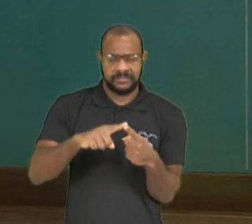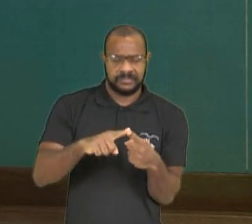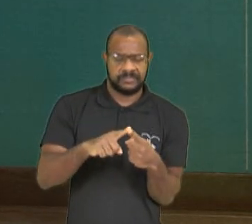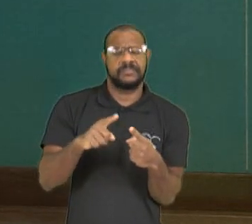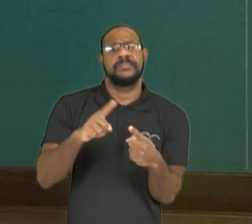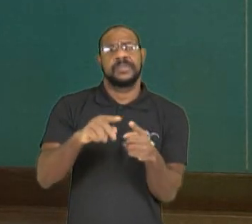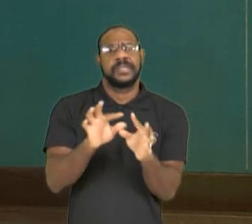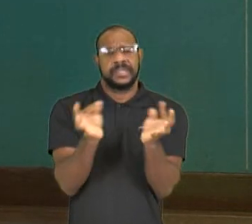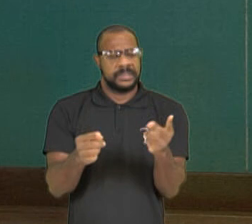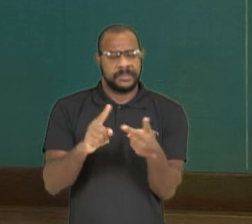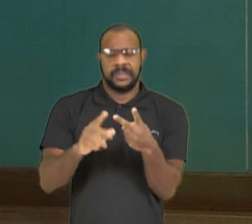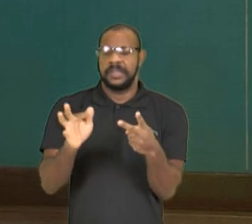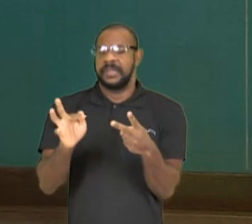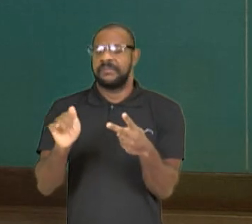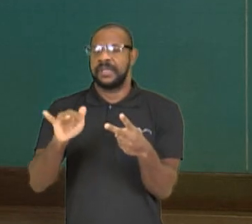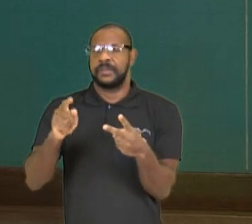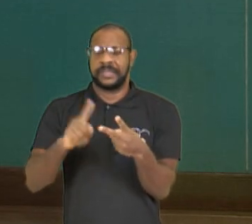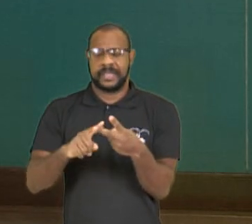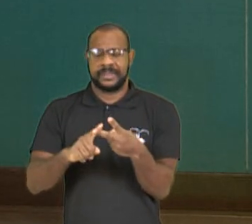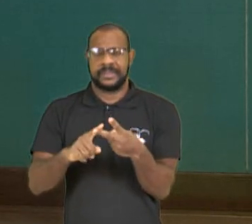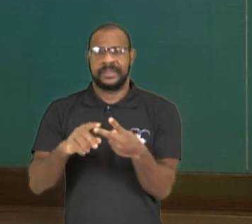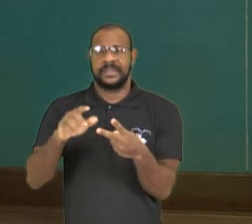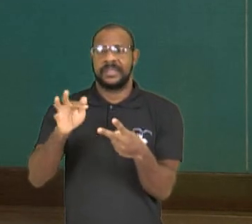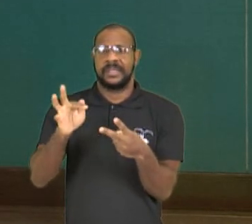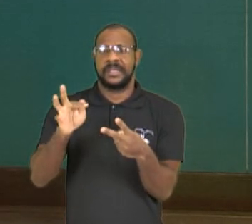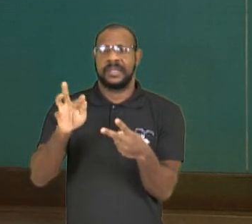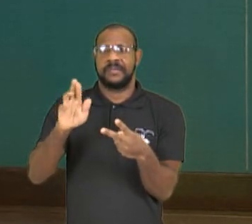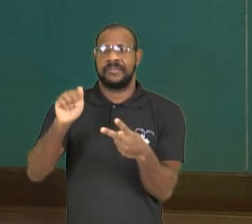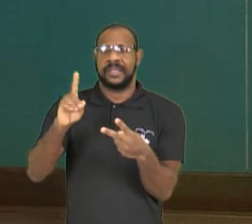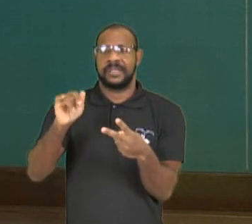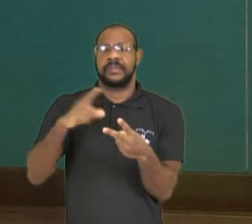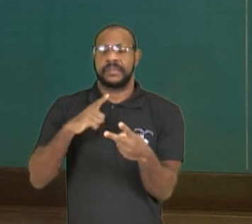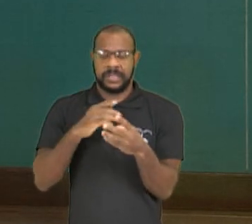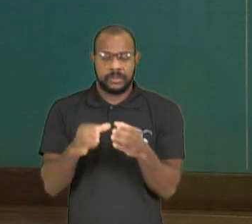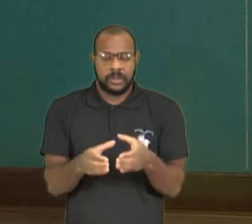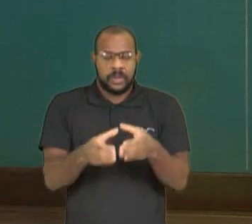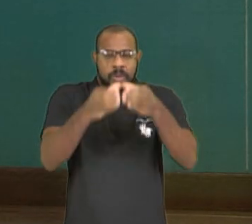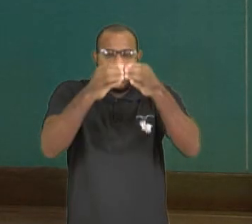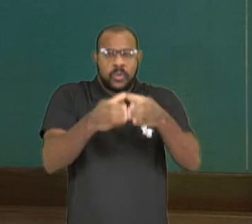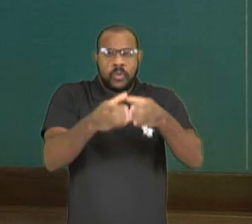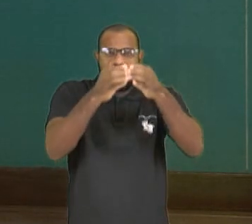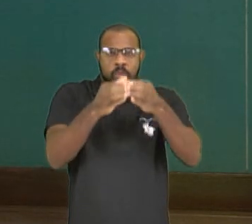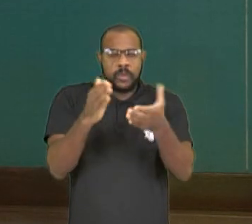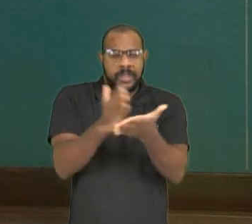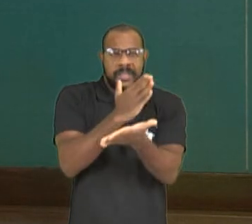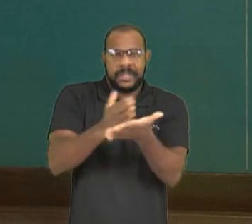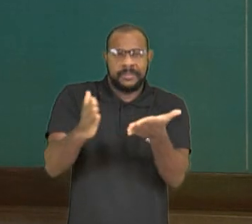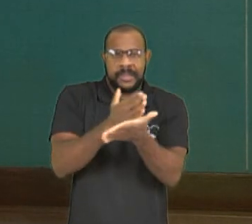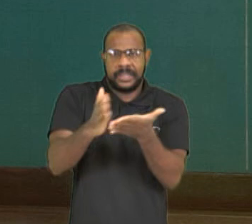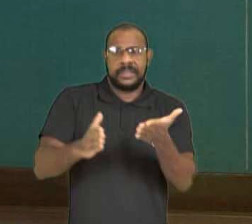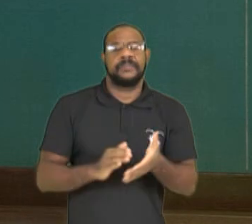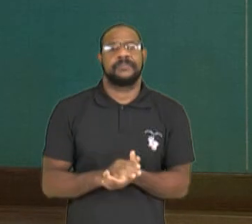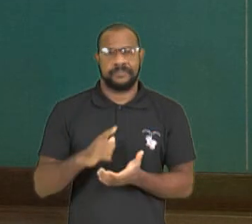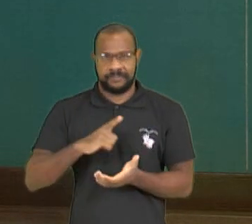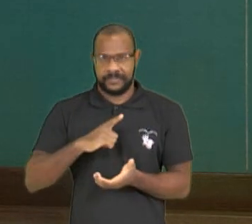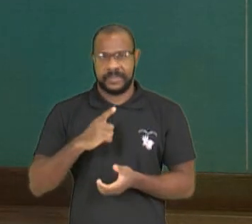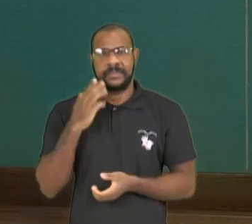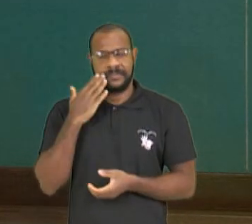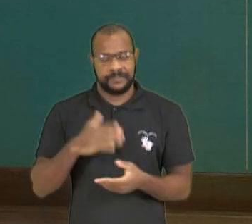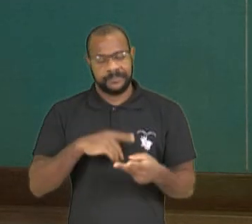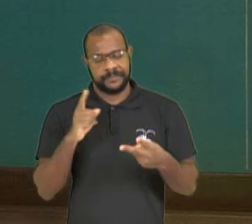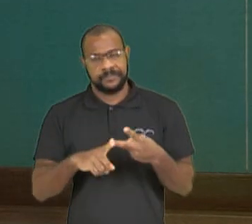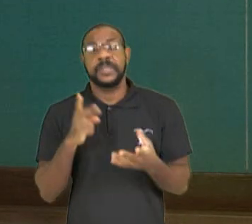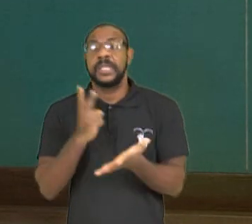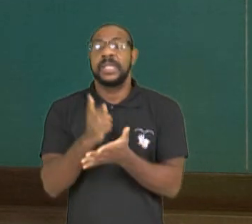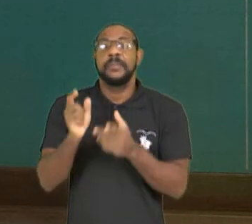e fracionada? É que na fracionada nós temos uma torre de destilação, tá? Ou nós temos aquela coluna de destilação. E é sempre